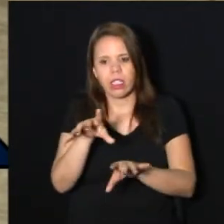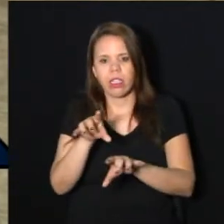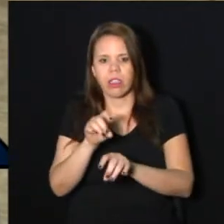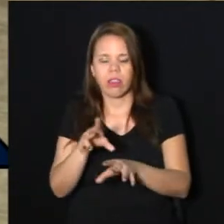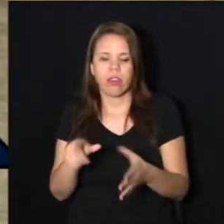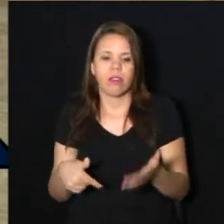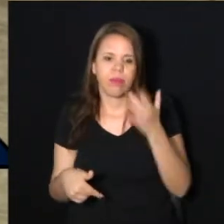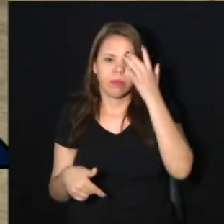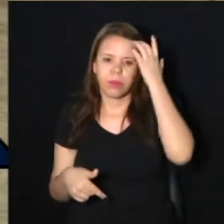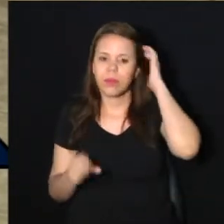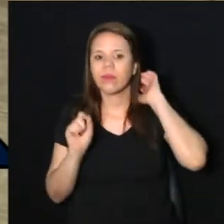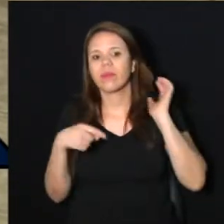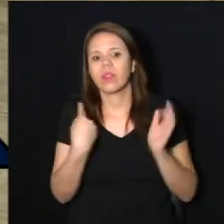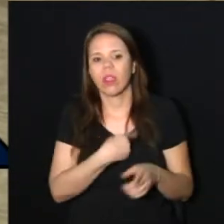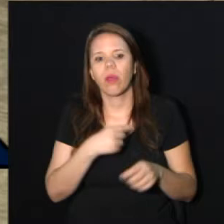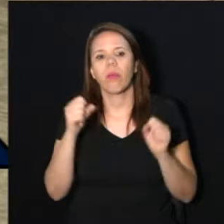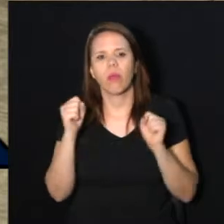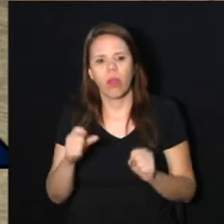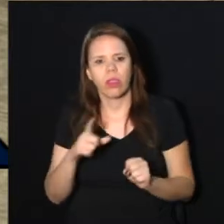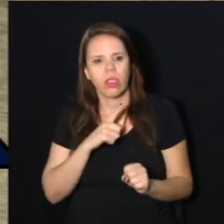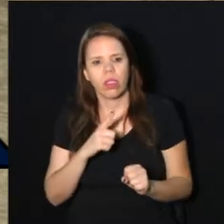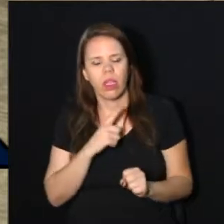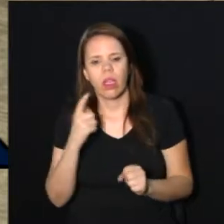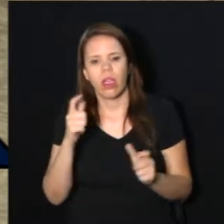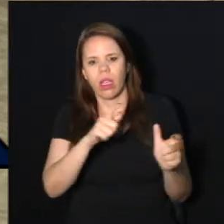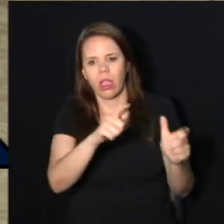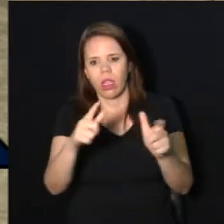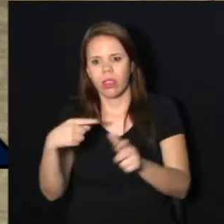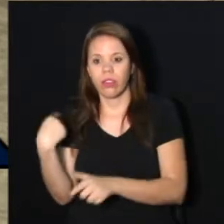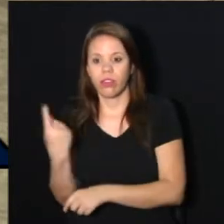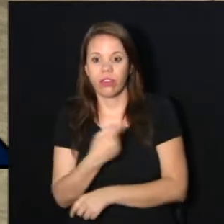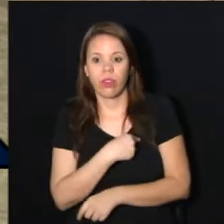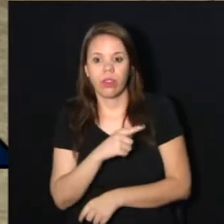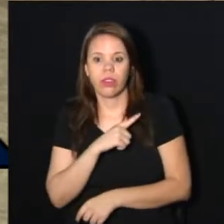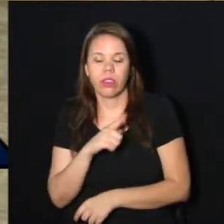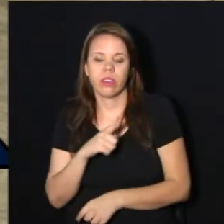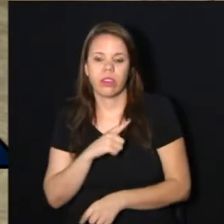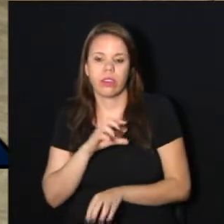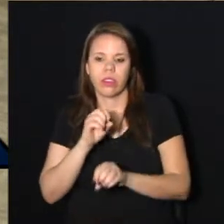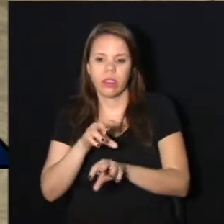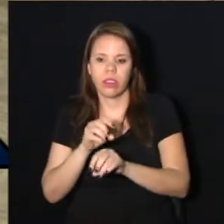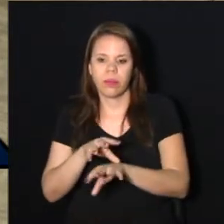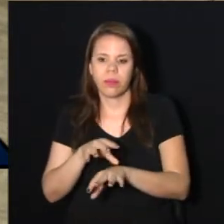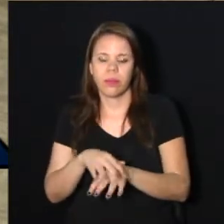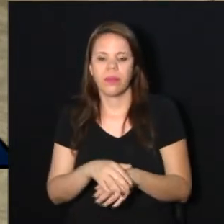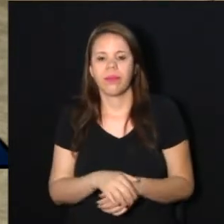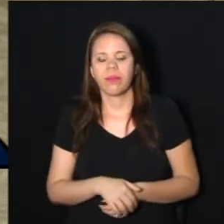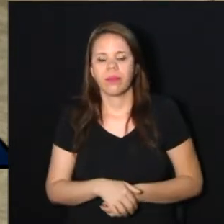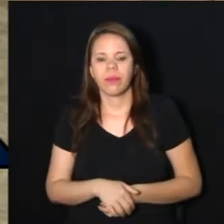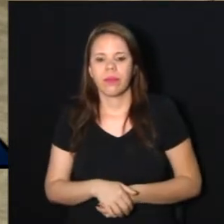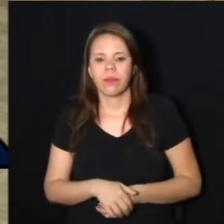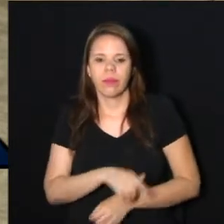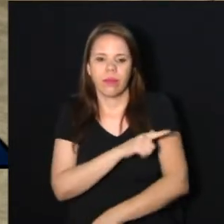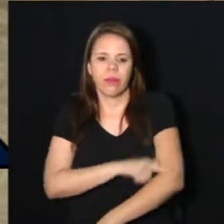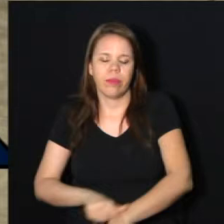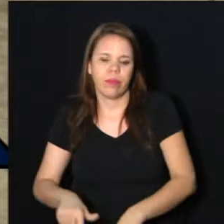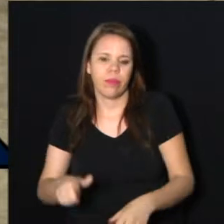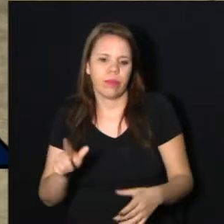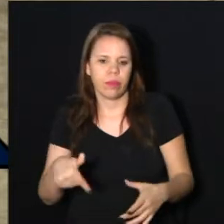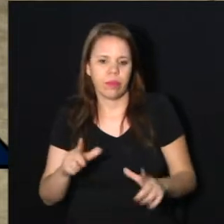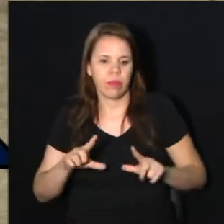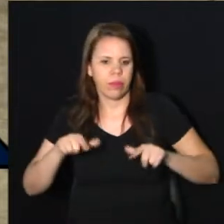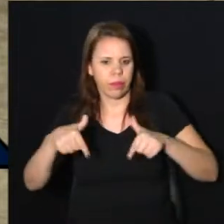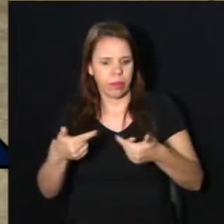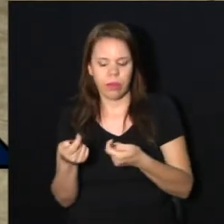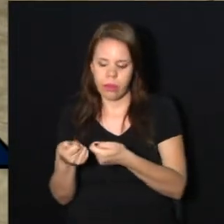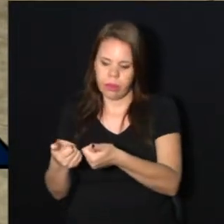ainda de que a gente possa ter em cada um de nós, né, essa educação de ter esse ato de benevolência e